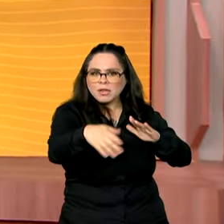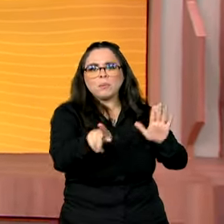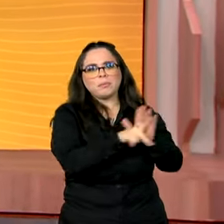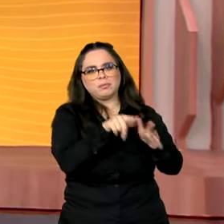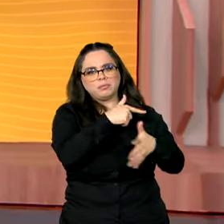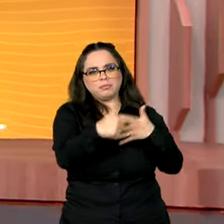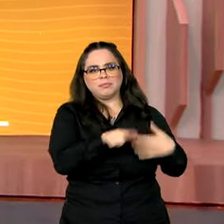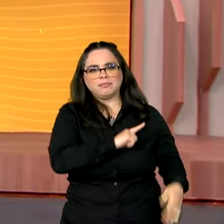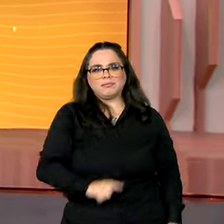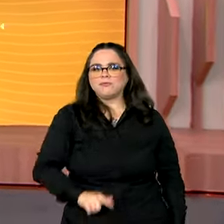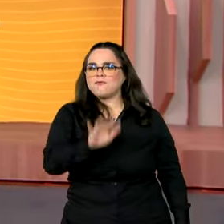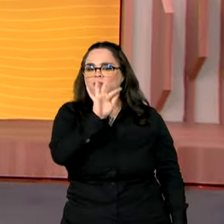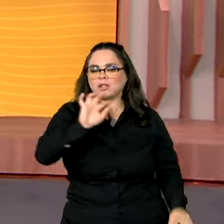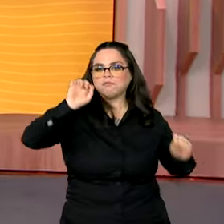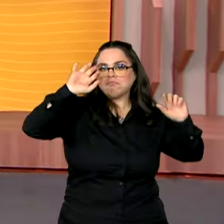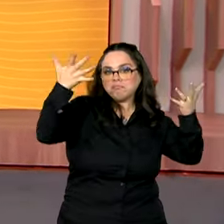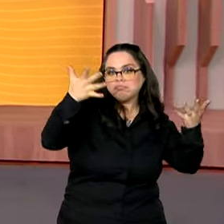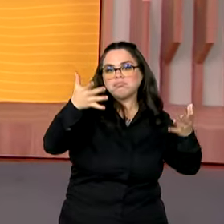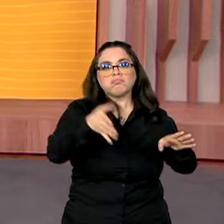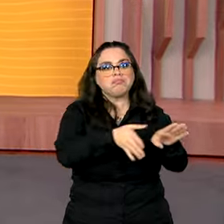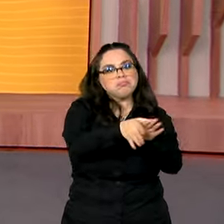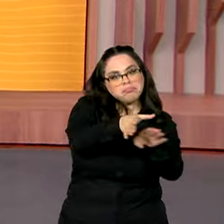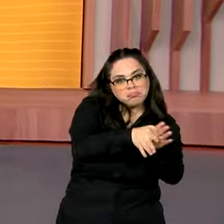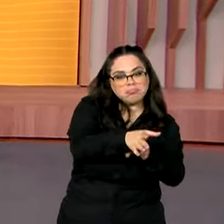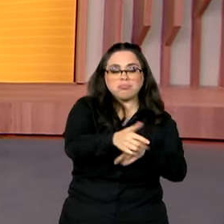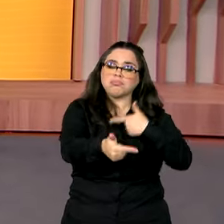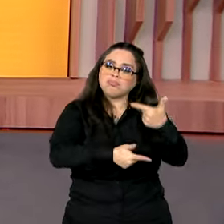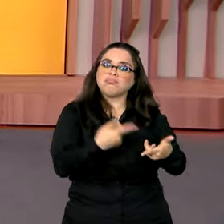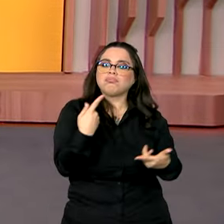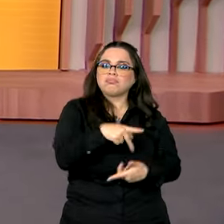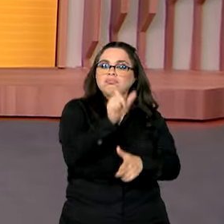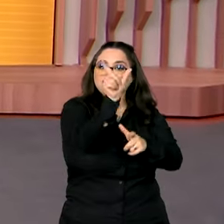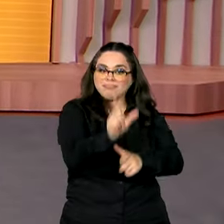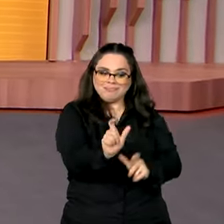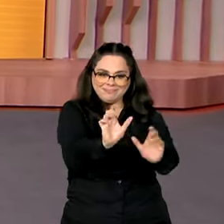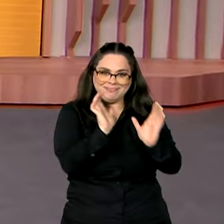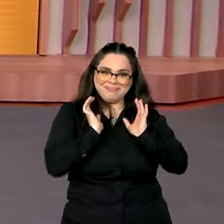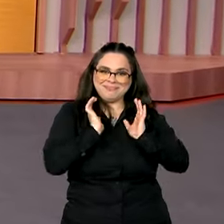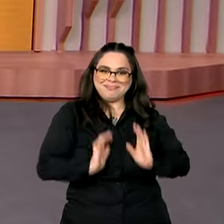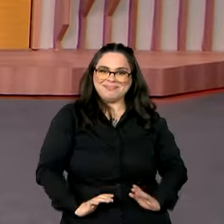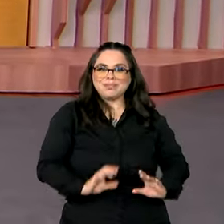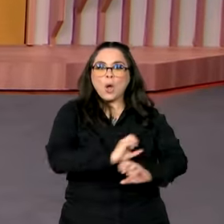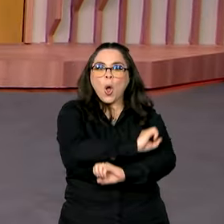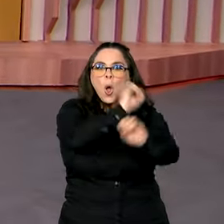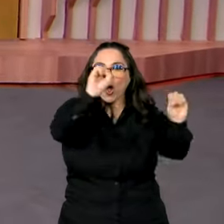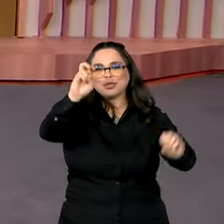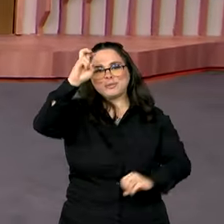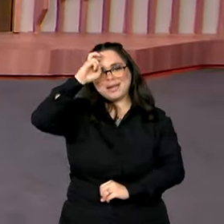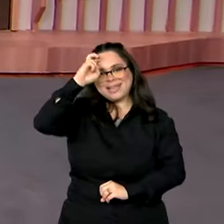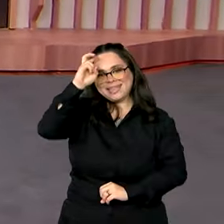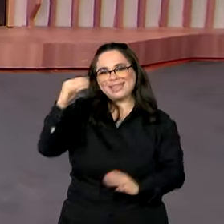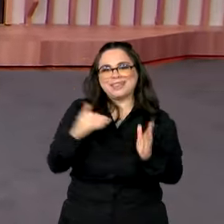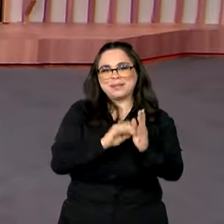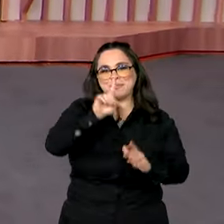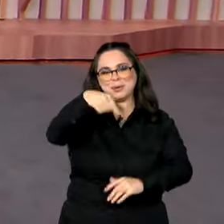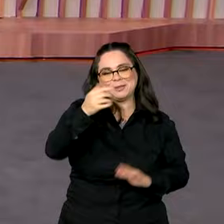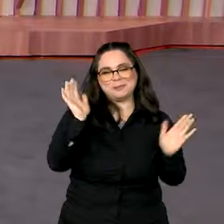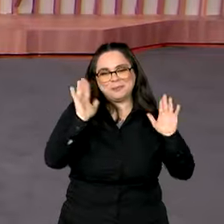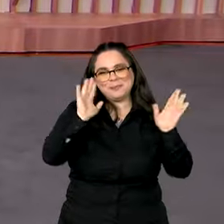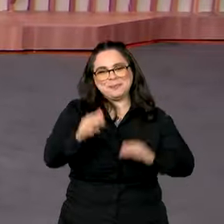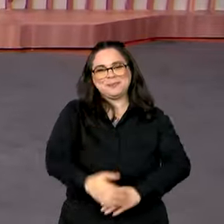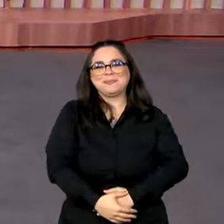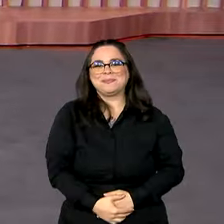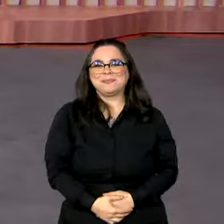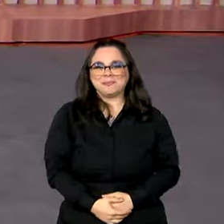ações do governo federal, com eventos ao vivo, dicas e serviços para você, cidadão. Uma ótima quinta-feira! Até a próxima! Tchau!